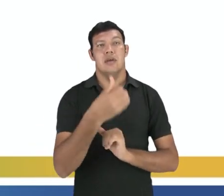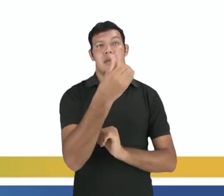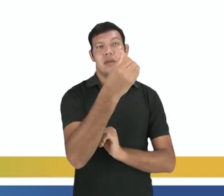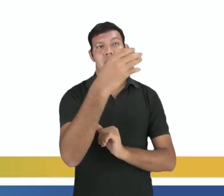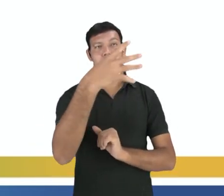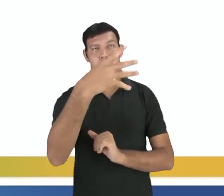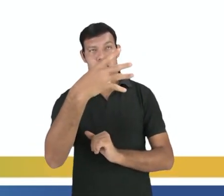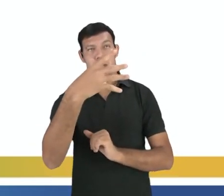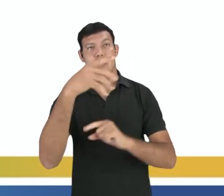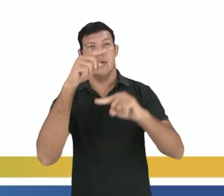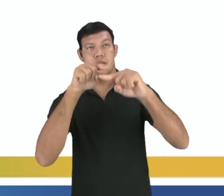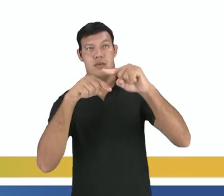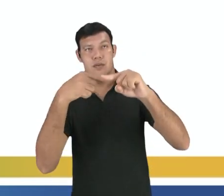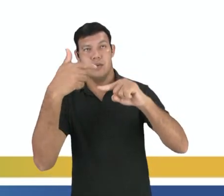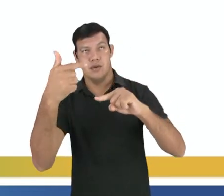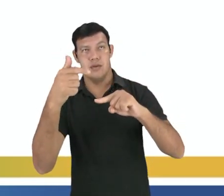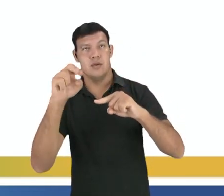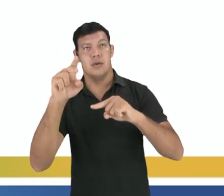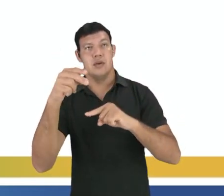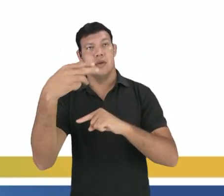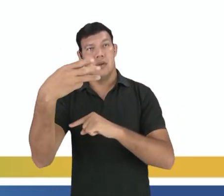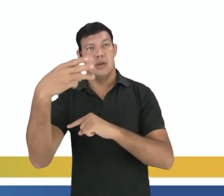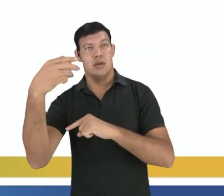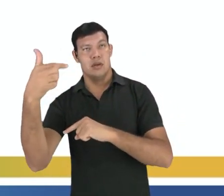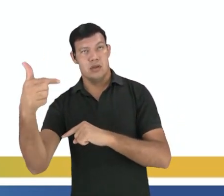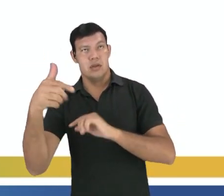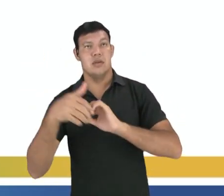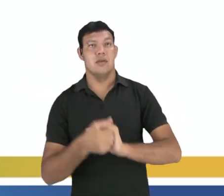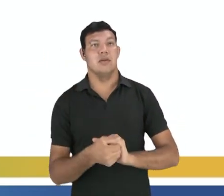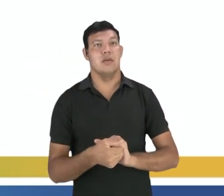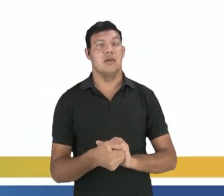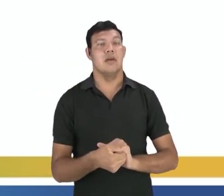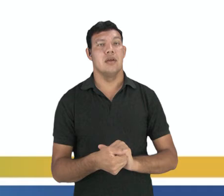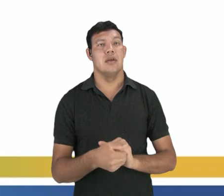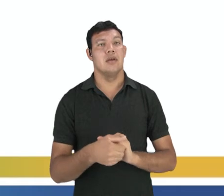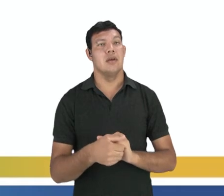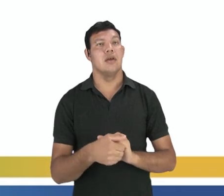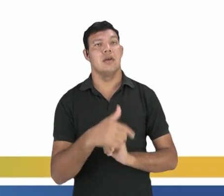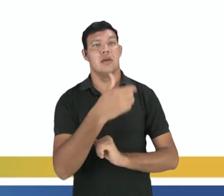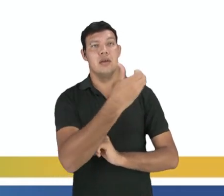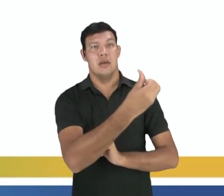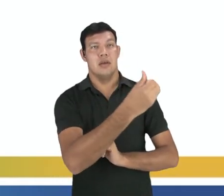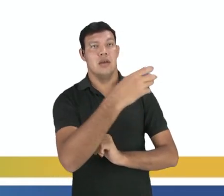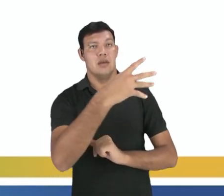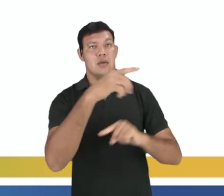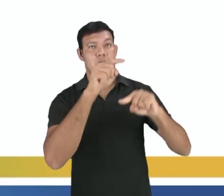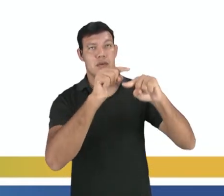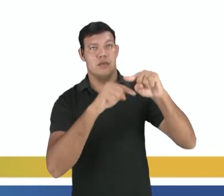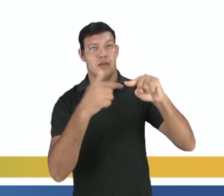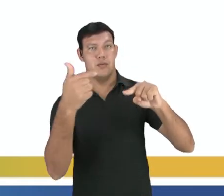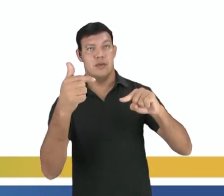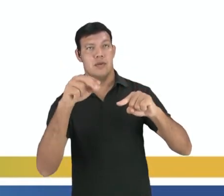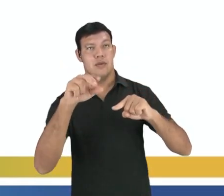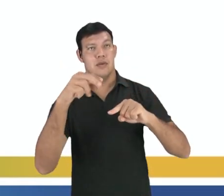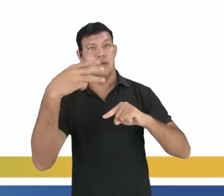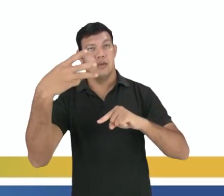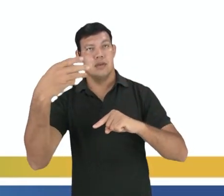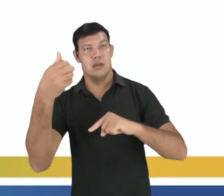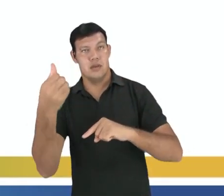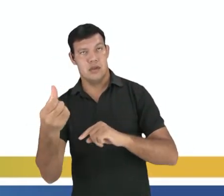Por 2 novamente, ó. 64 por 2 dá 32, 32 por 2, 16. Por 2